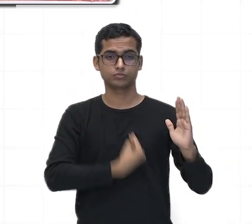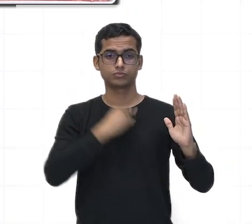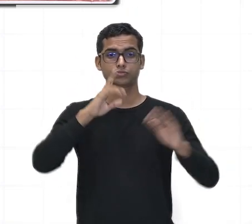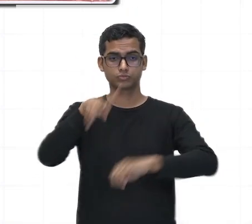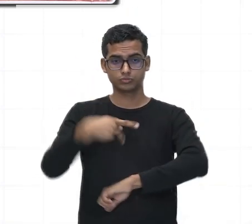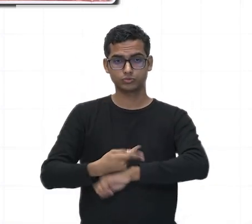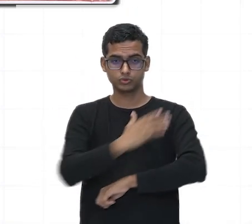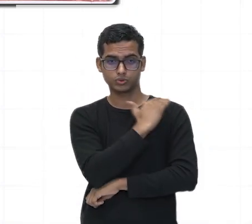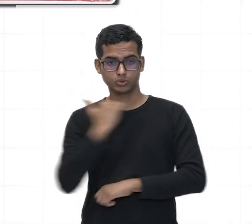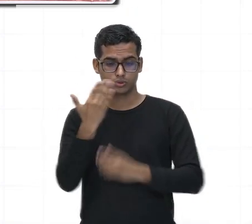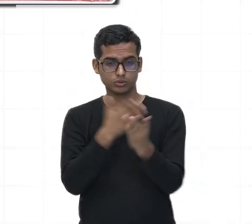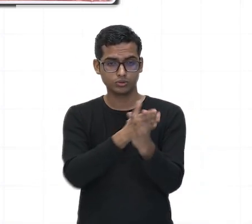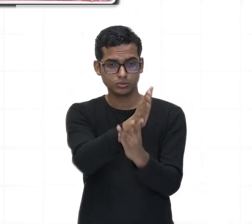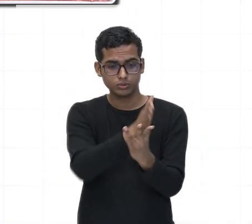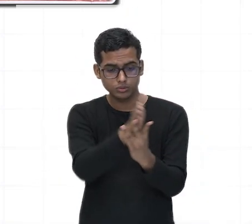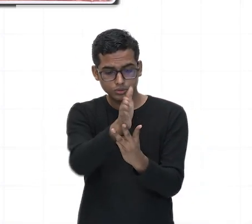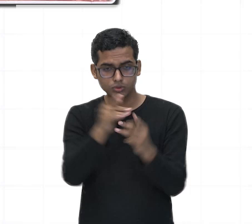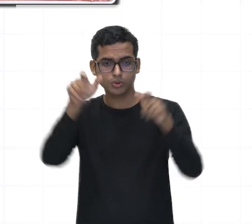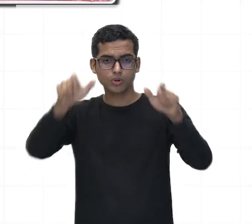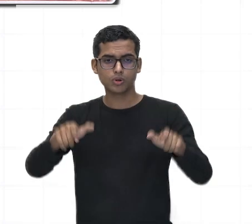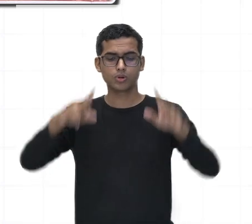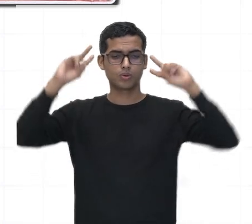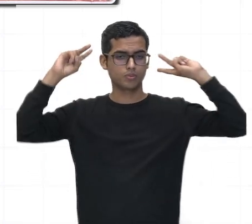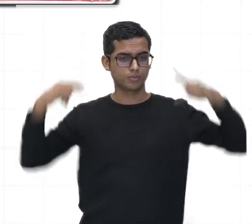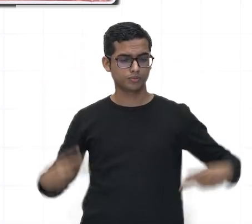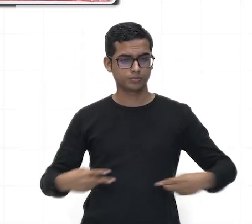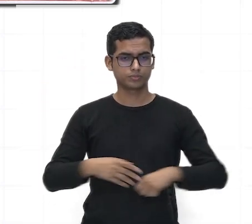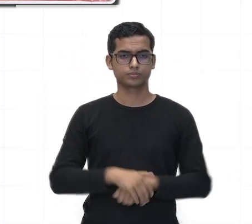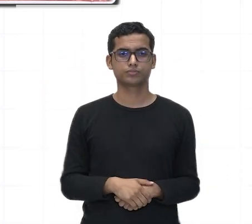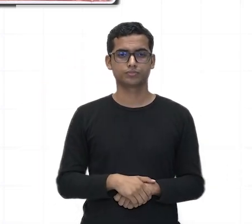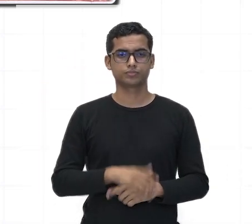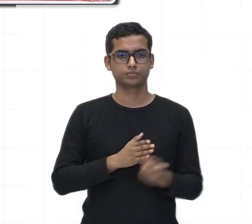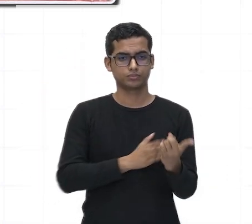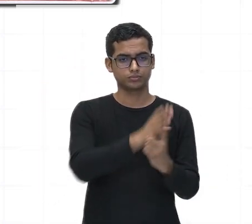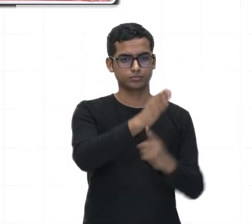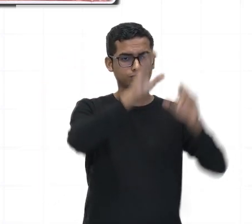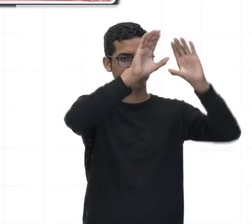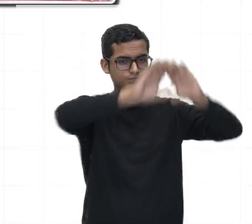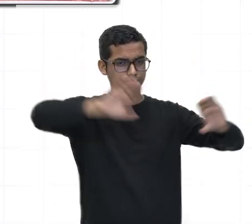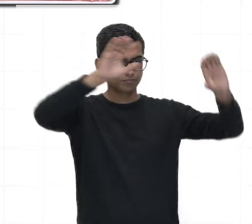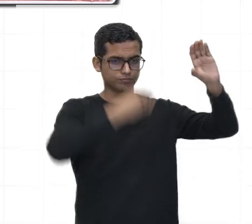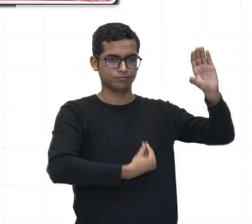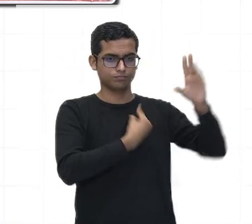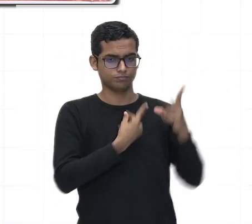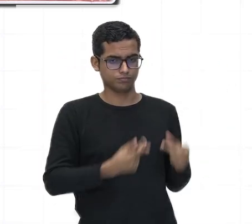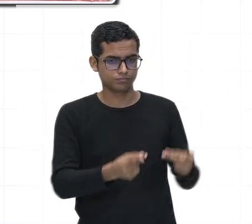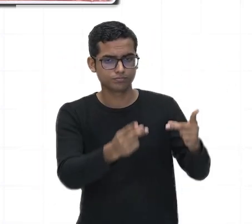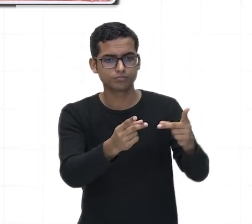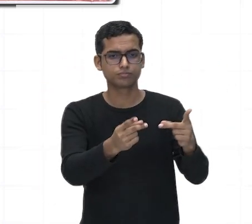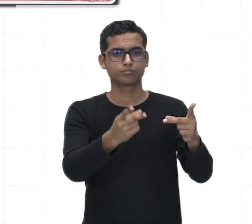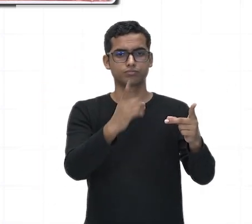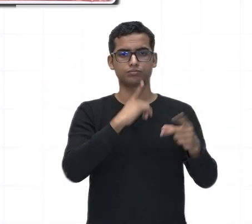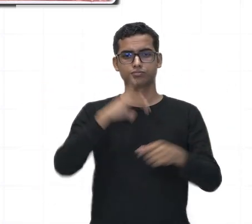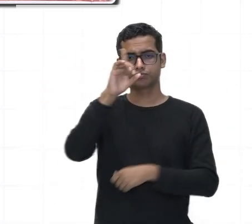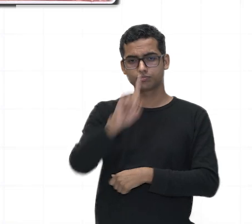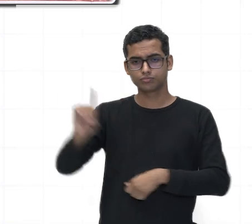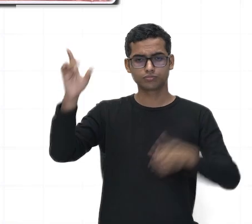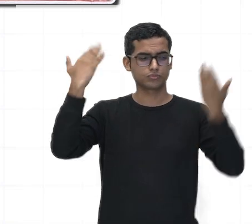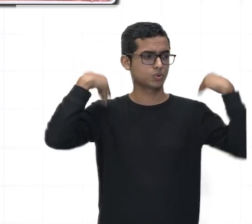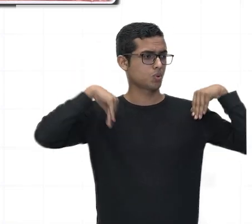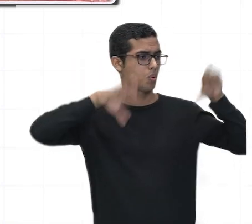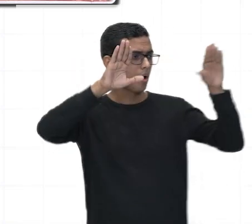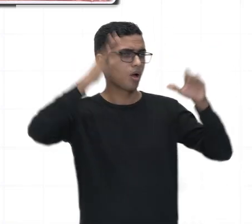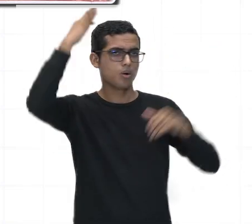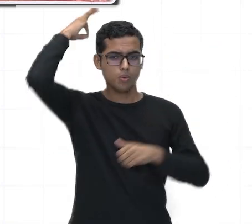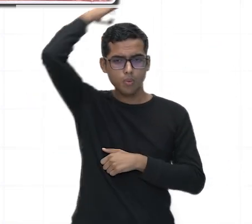3 destinos para o ser humano. Ou o céu, né? O ser humano ele vai para o céu, para uma vida com